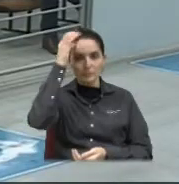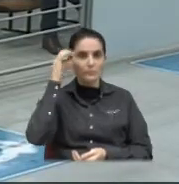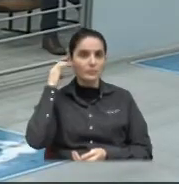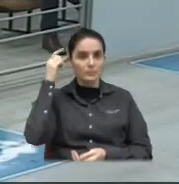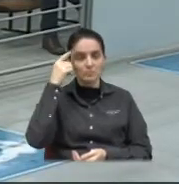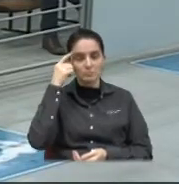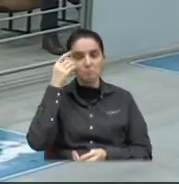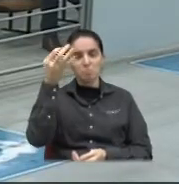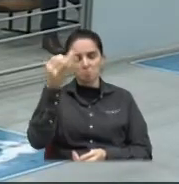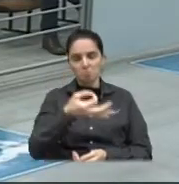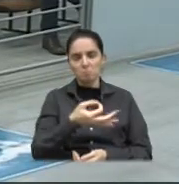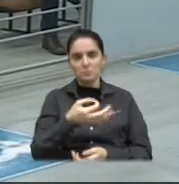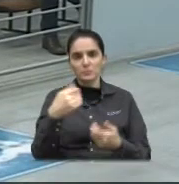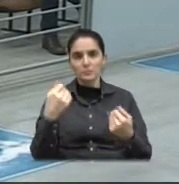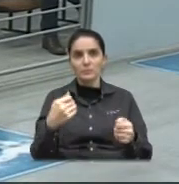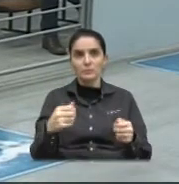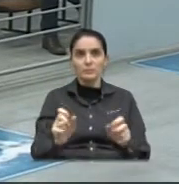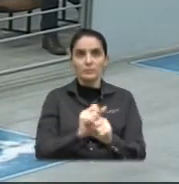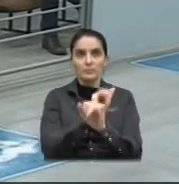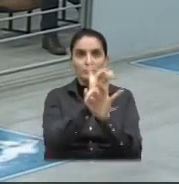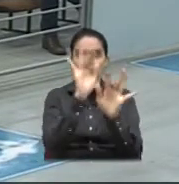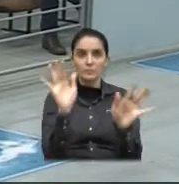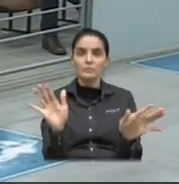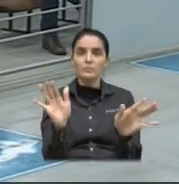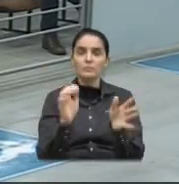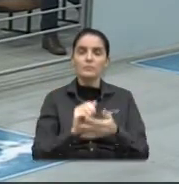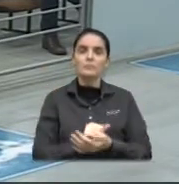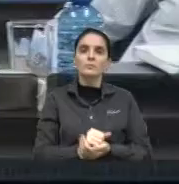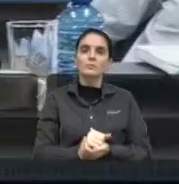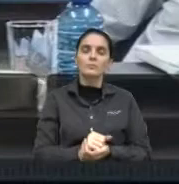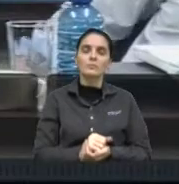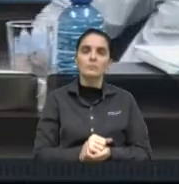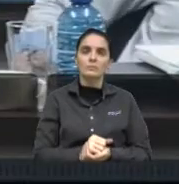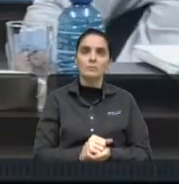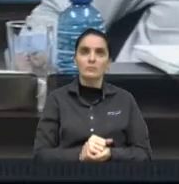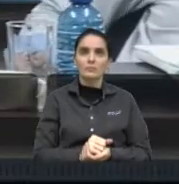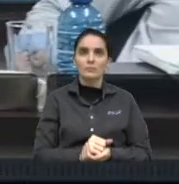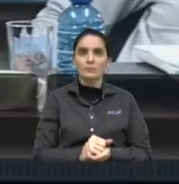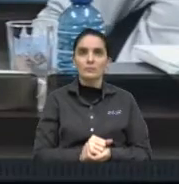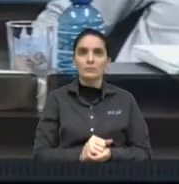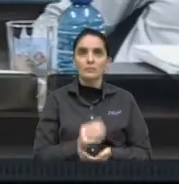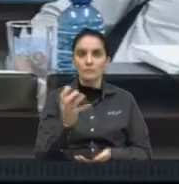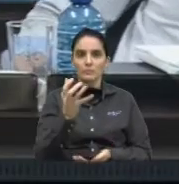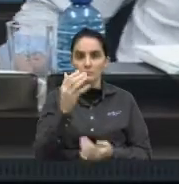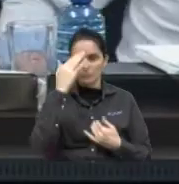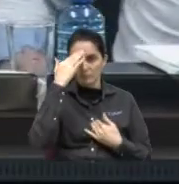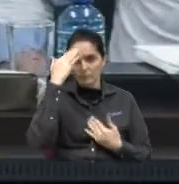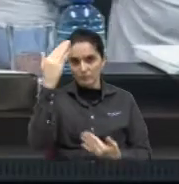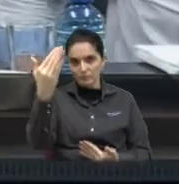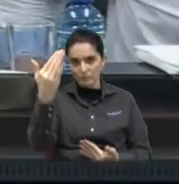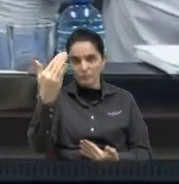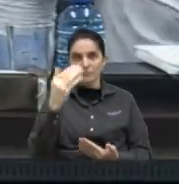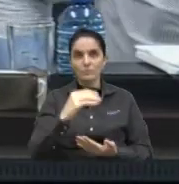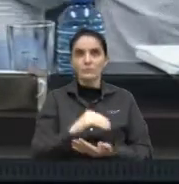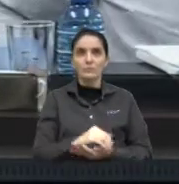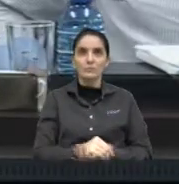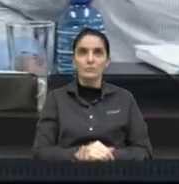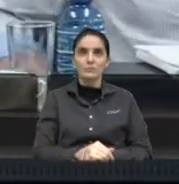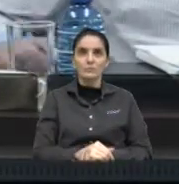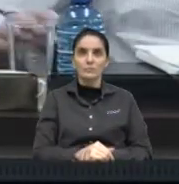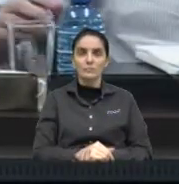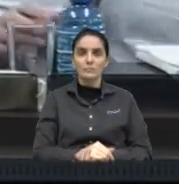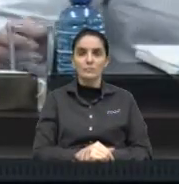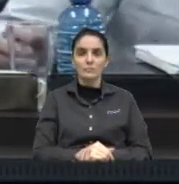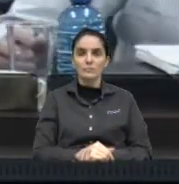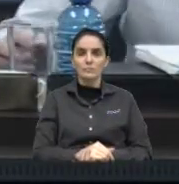pertinentes elas devem ser colocadas aqui a título de contribuição gostaria de agradecer e me colocar à disposição também fora do